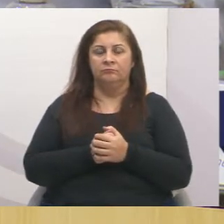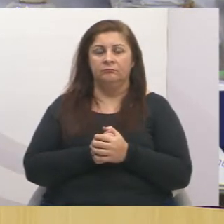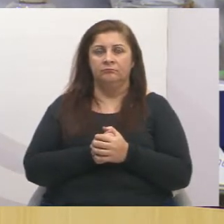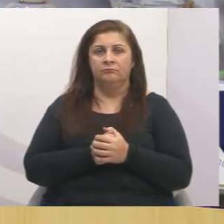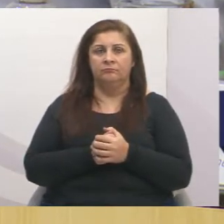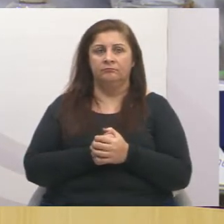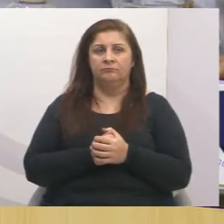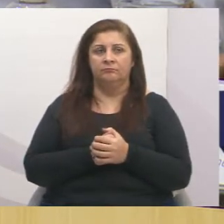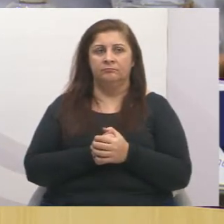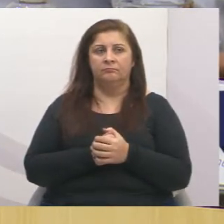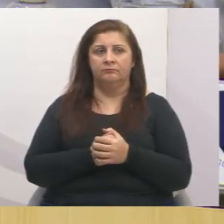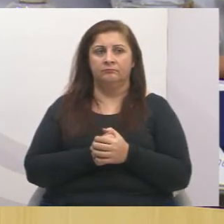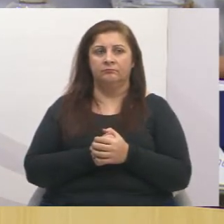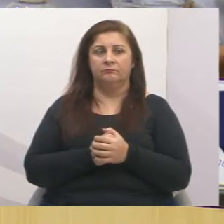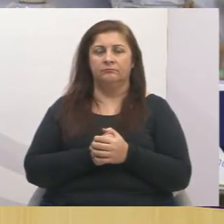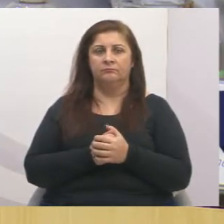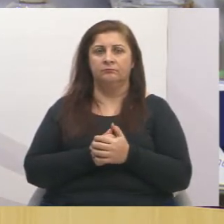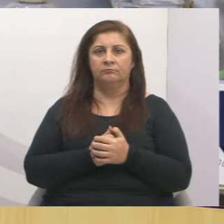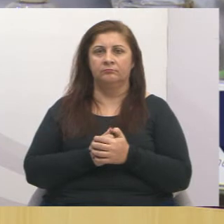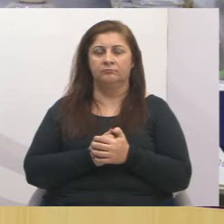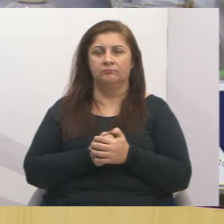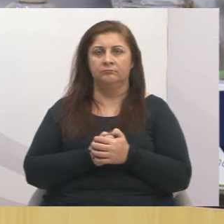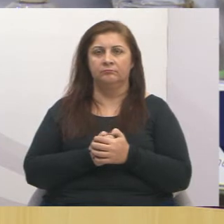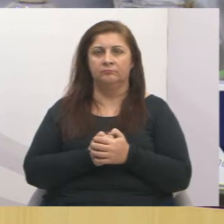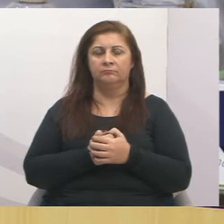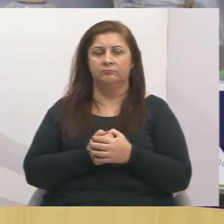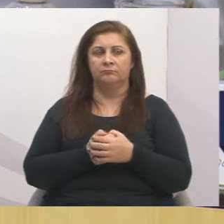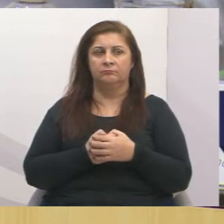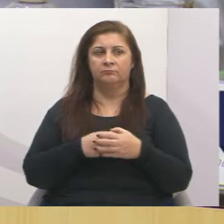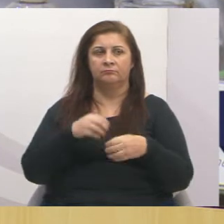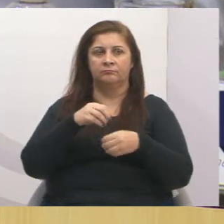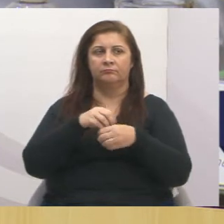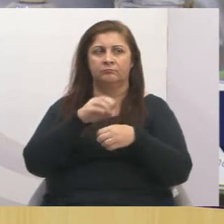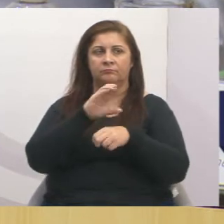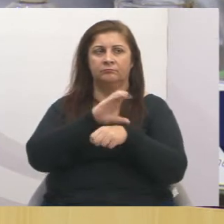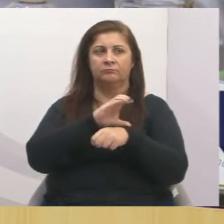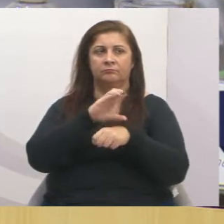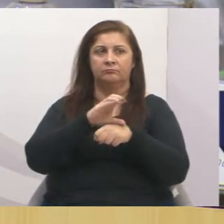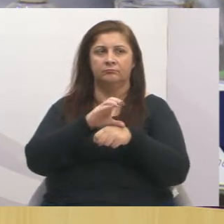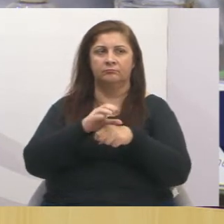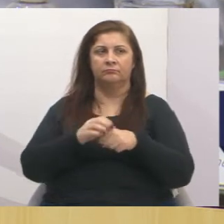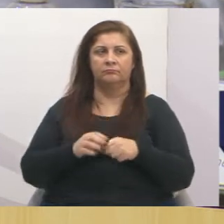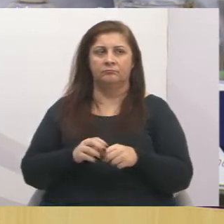a tal da Constituição Federal